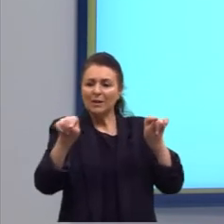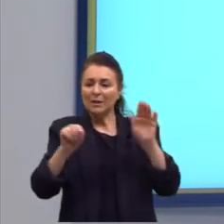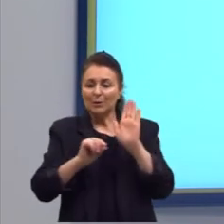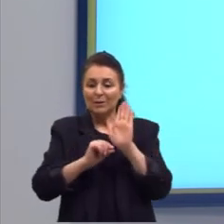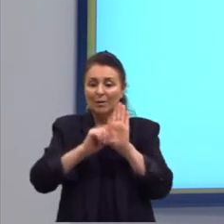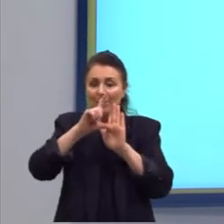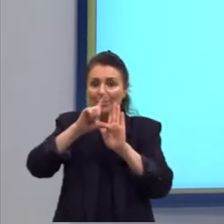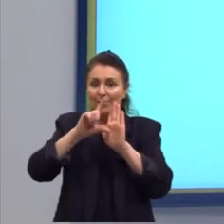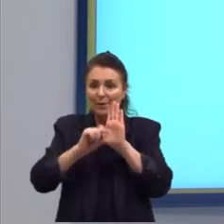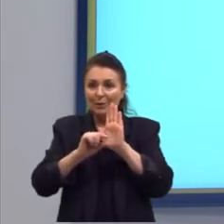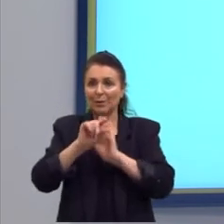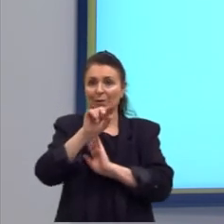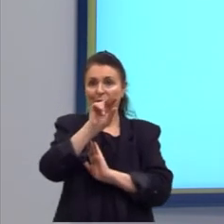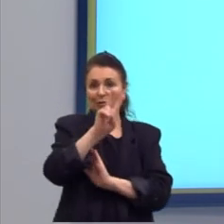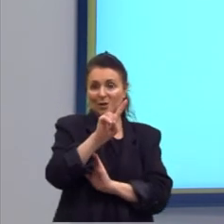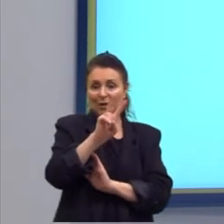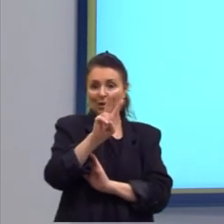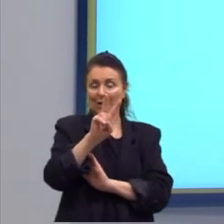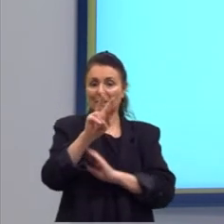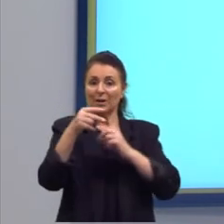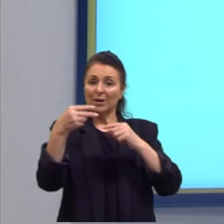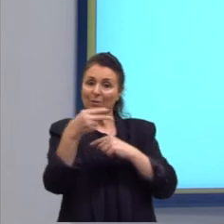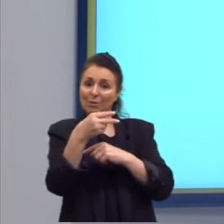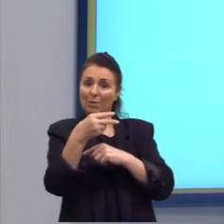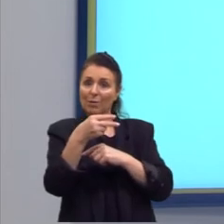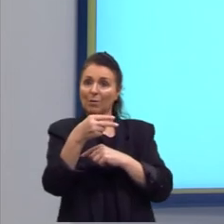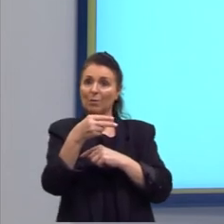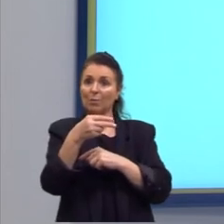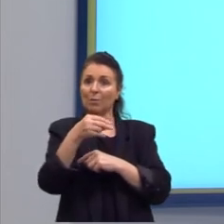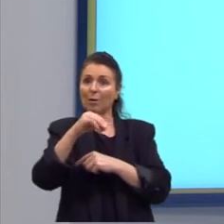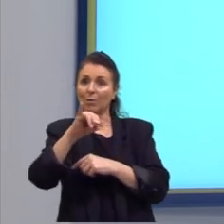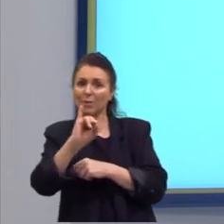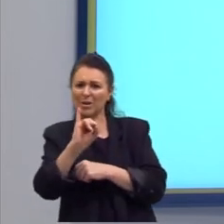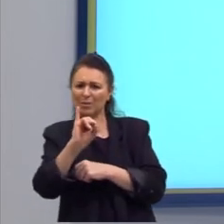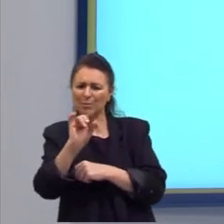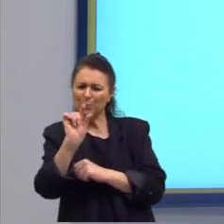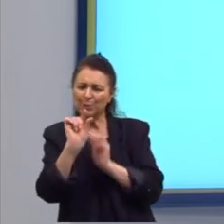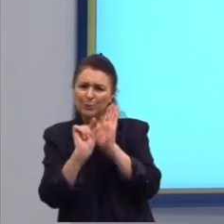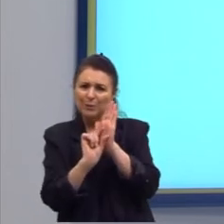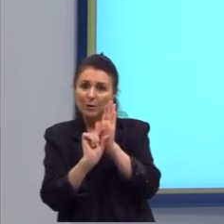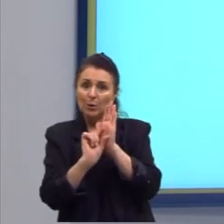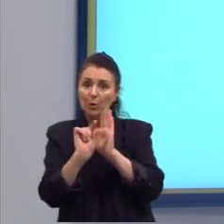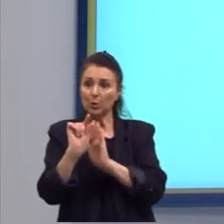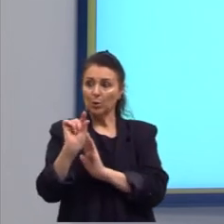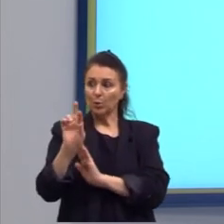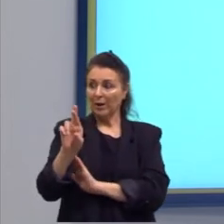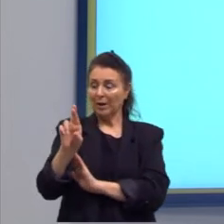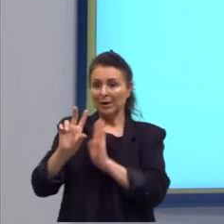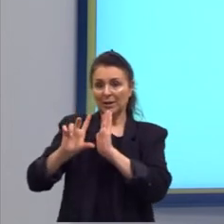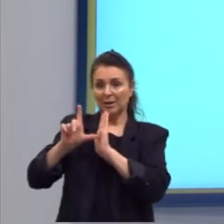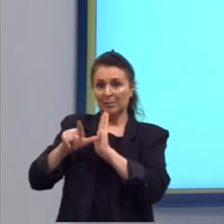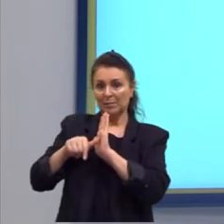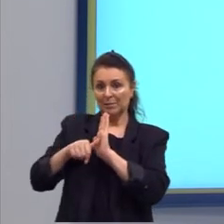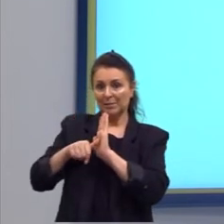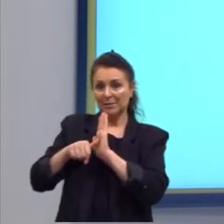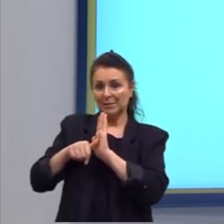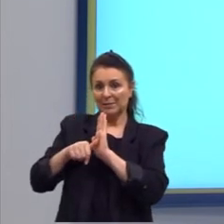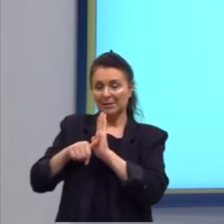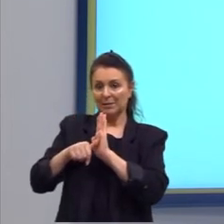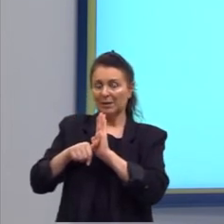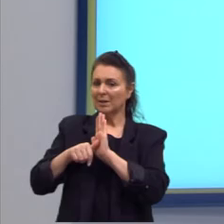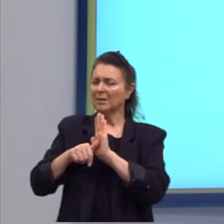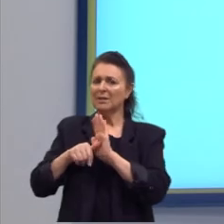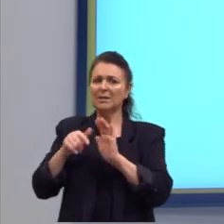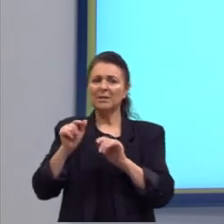né vejam que aqui ó ver igual a une pequeninho né eu vejo que aqui URL tá depois do ir mas